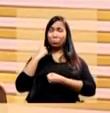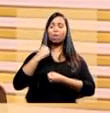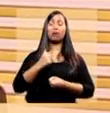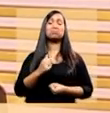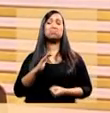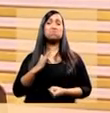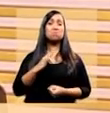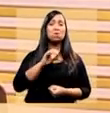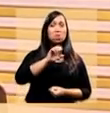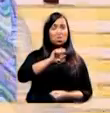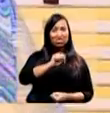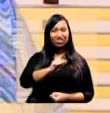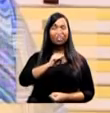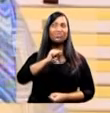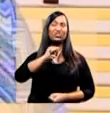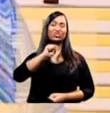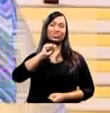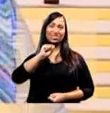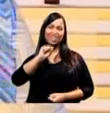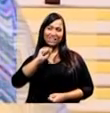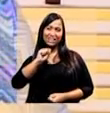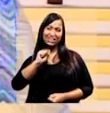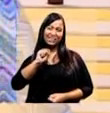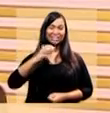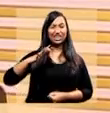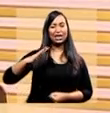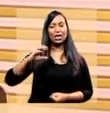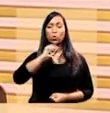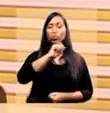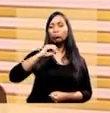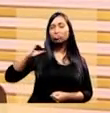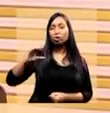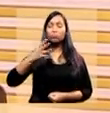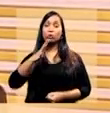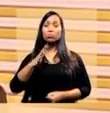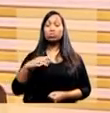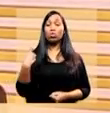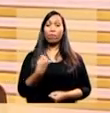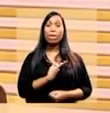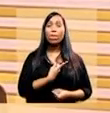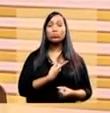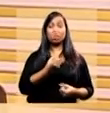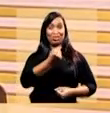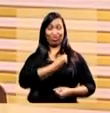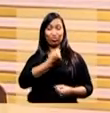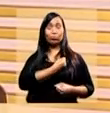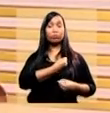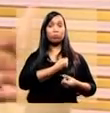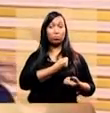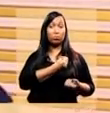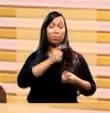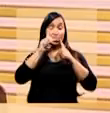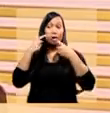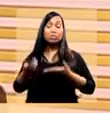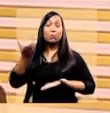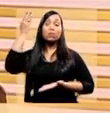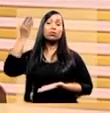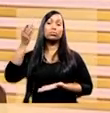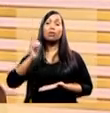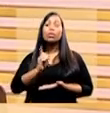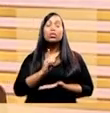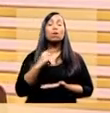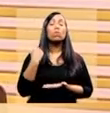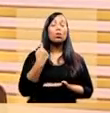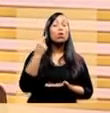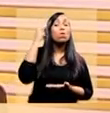passado foram por volta de 800. A gente não pode ver esse número apenas como um aumento de violência, não, é aumento